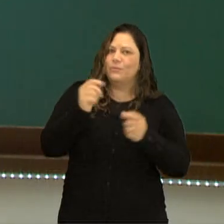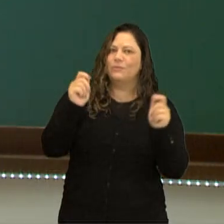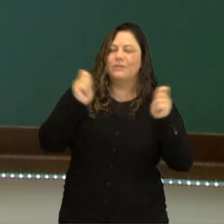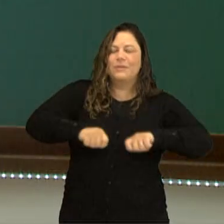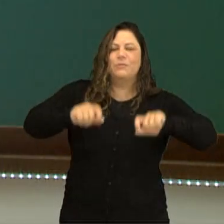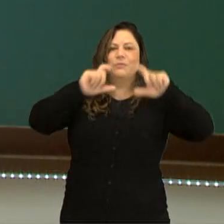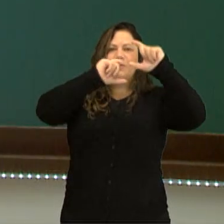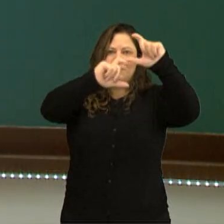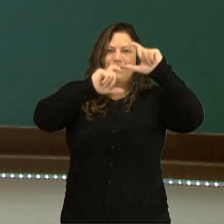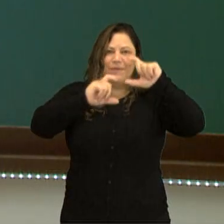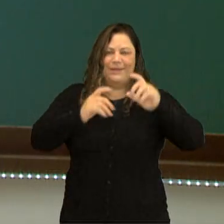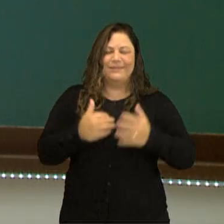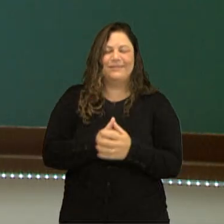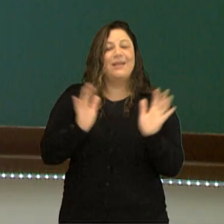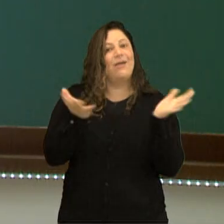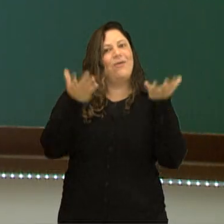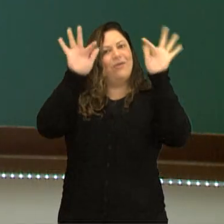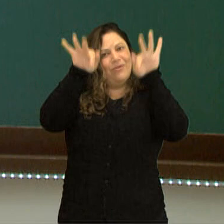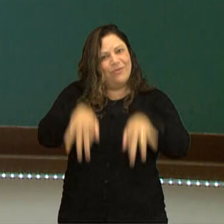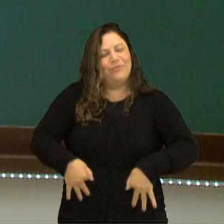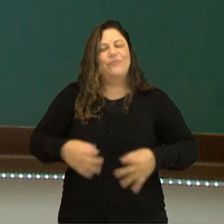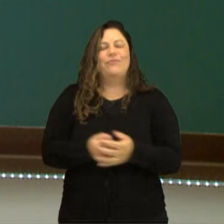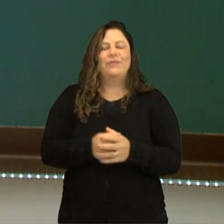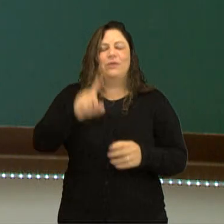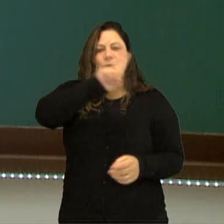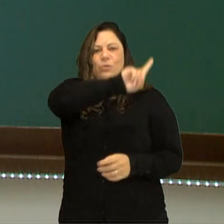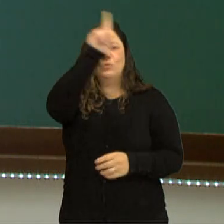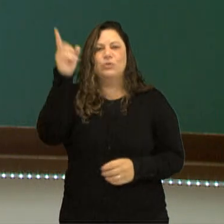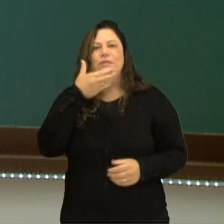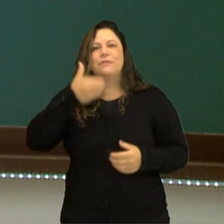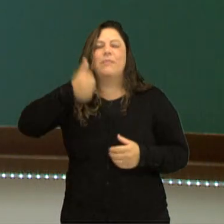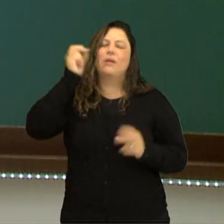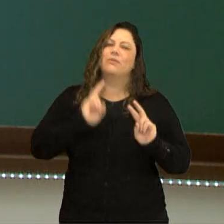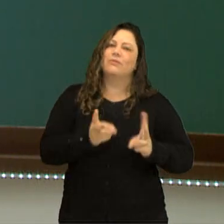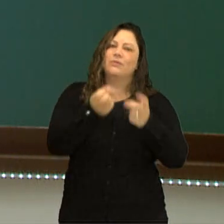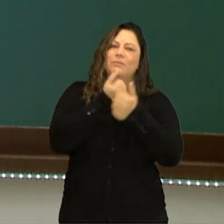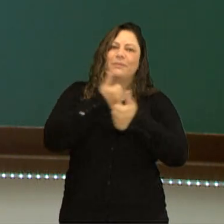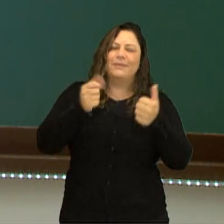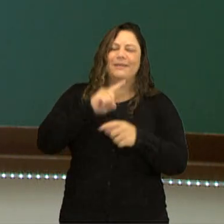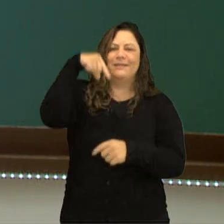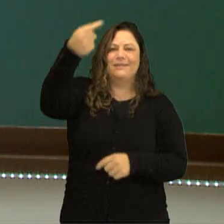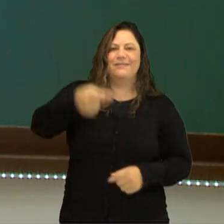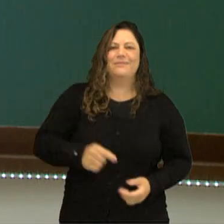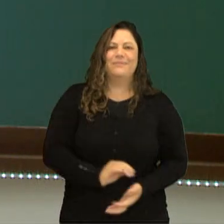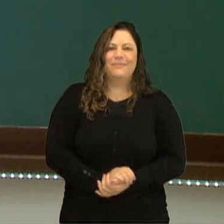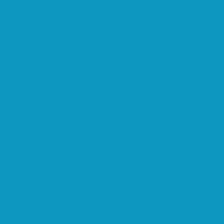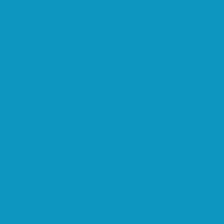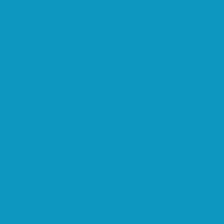Agora sim estamos no fim. Desejo a você dias melhores, continue bem e até a próxima!